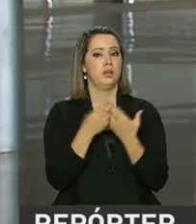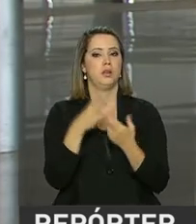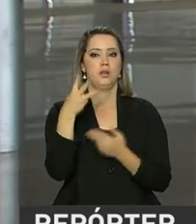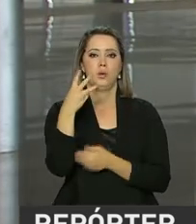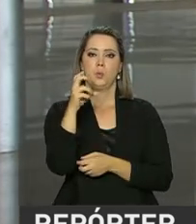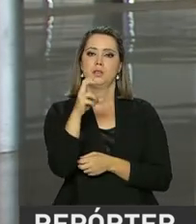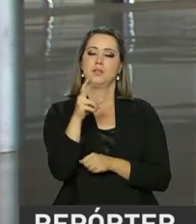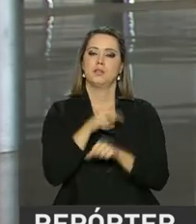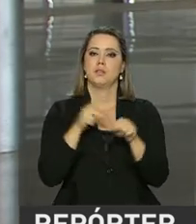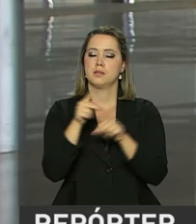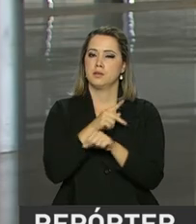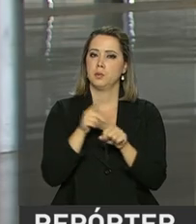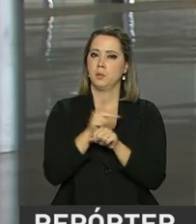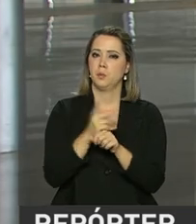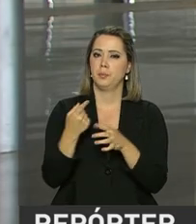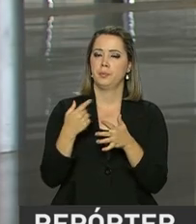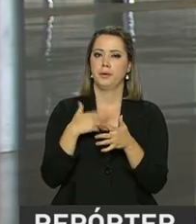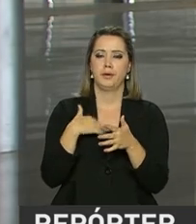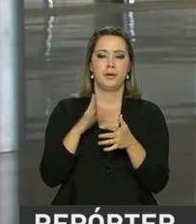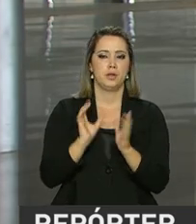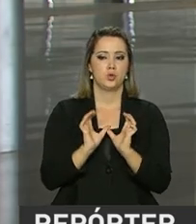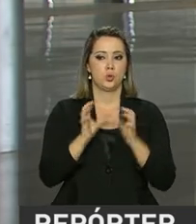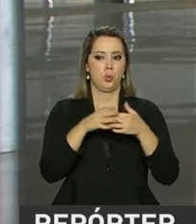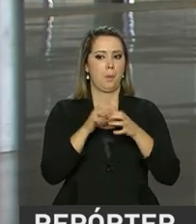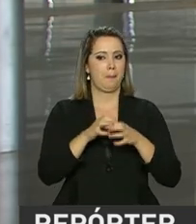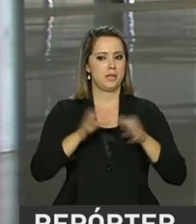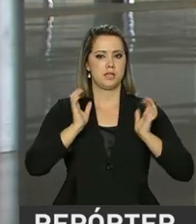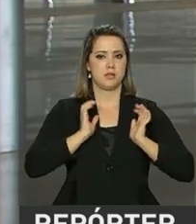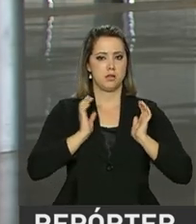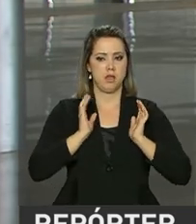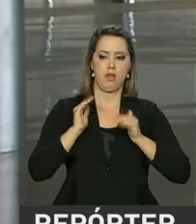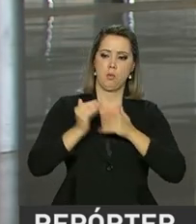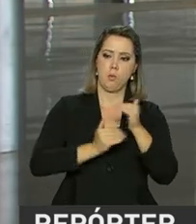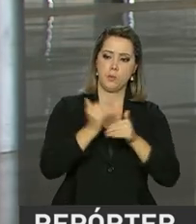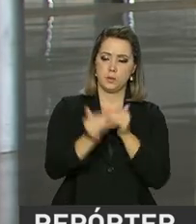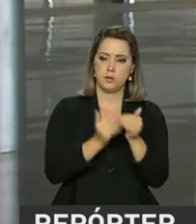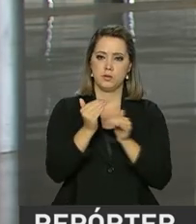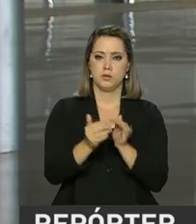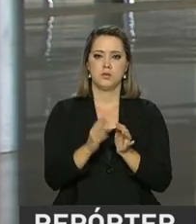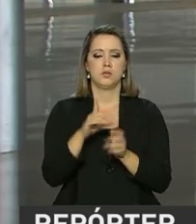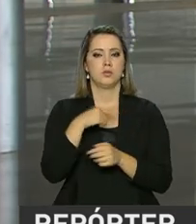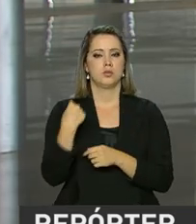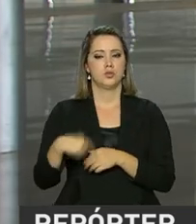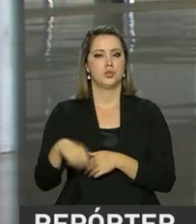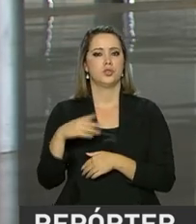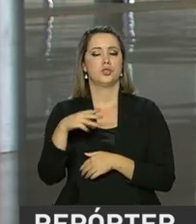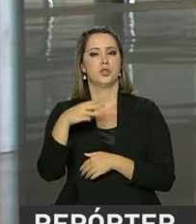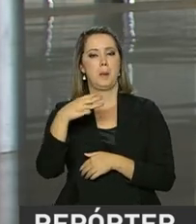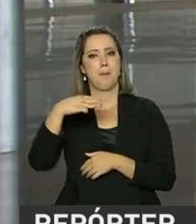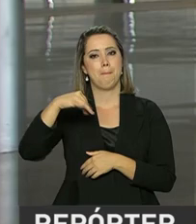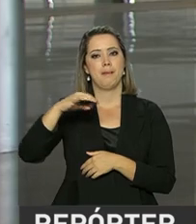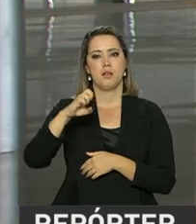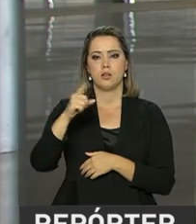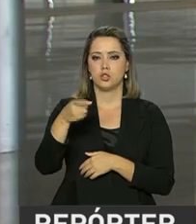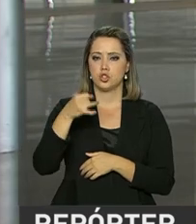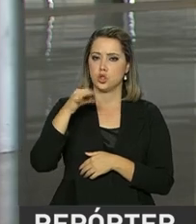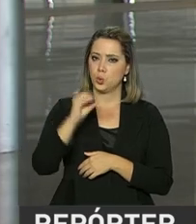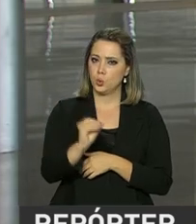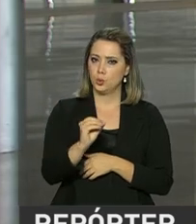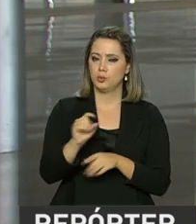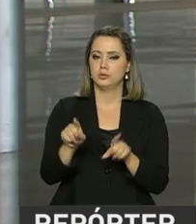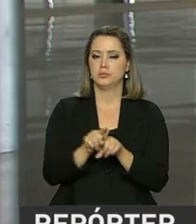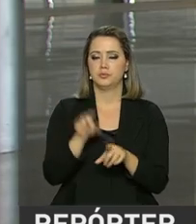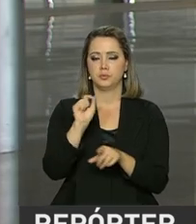35 países entre industrializados em desenvolvimento como Chile o México na América Latina e na semana